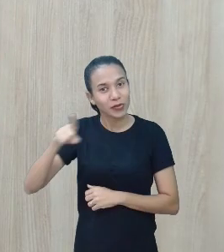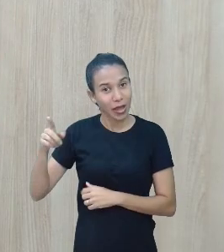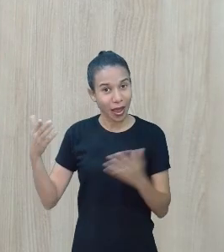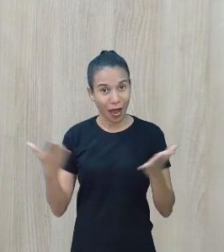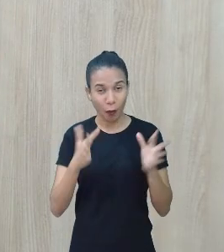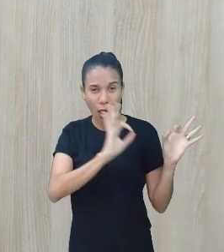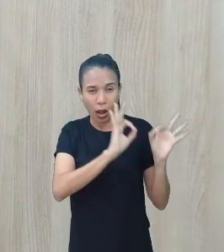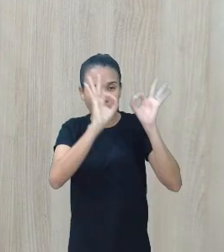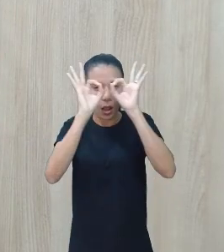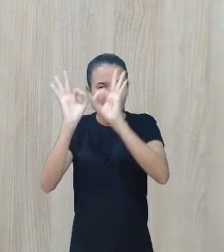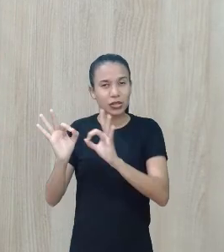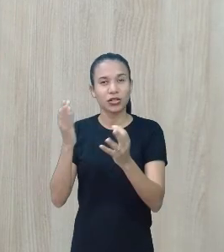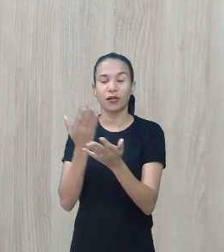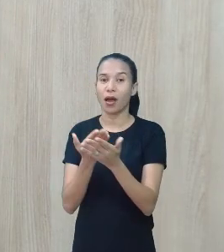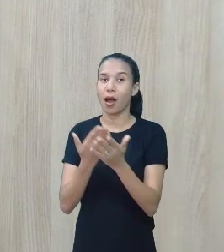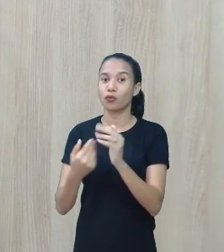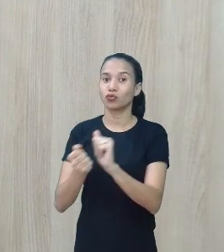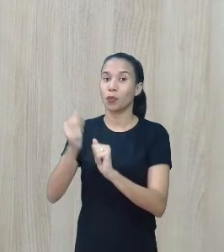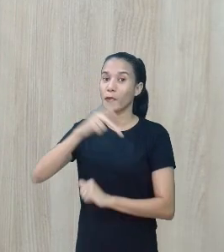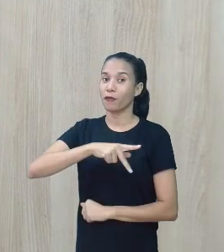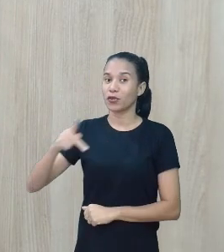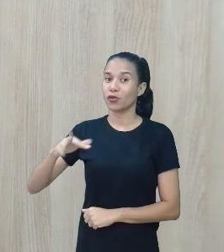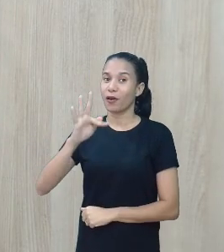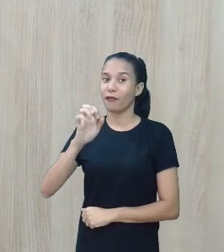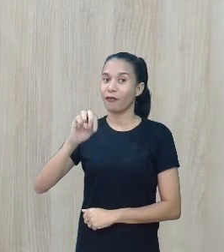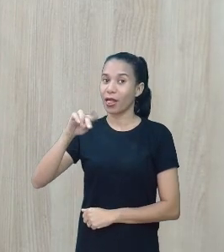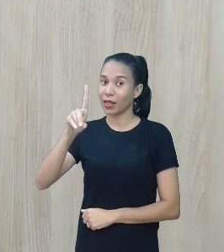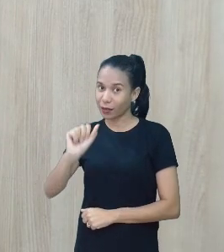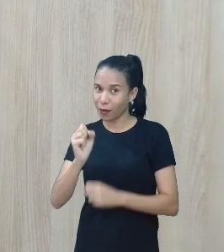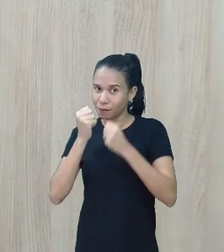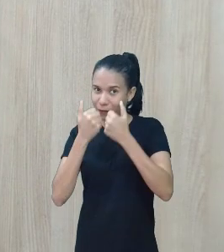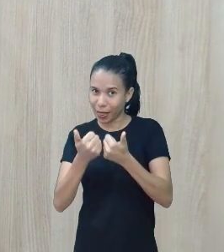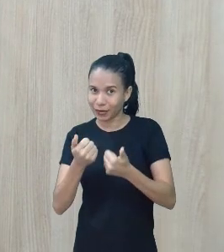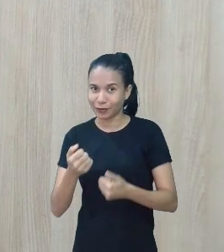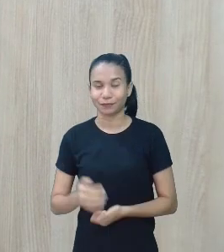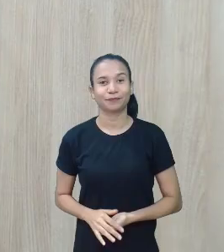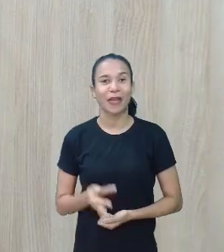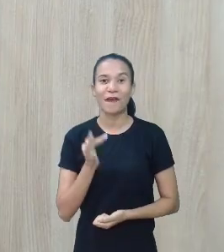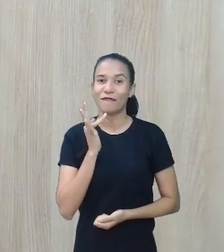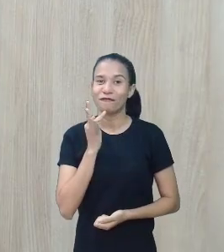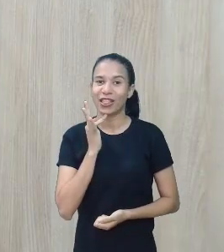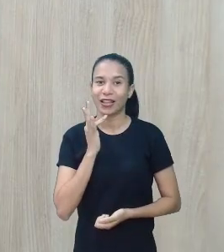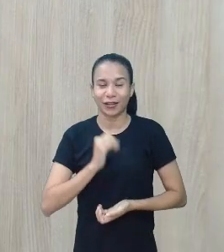assistir aqui mais uma aula com a professora Fernanda Vasconcelos, tá bom?